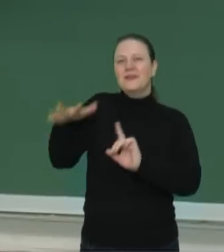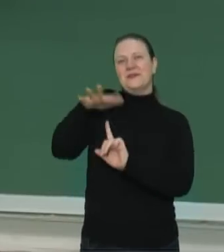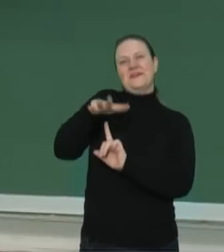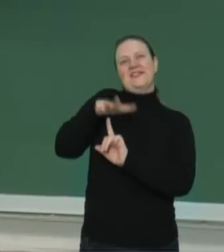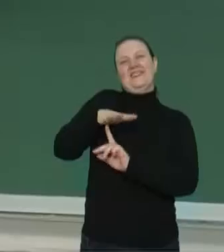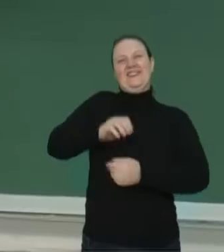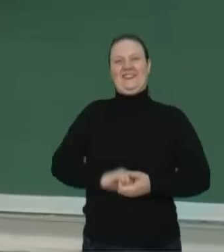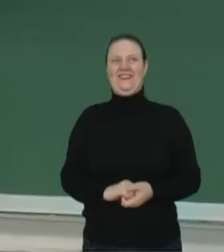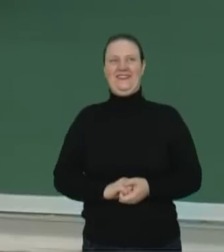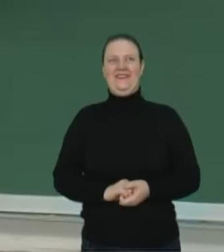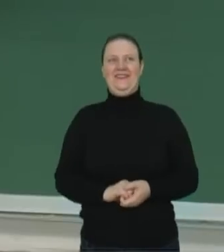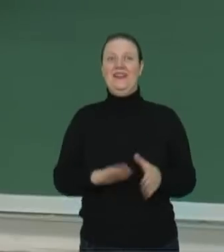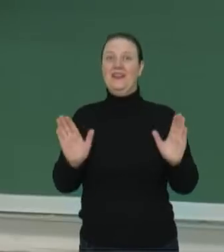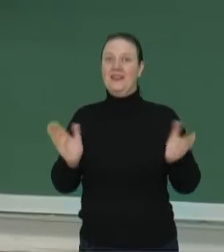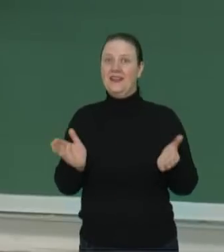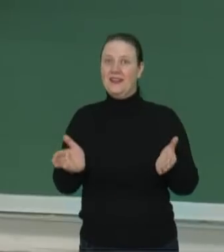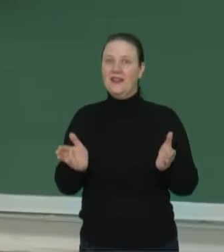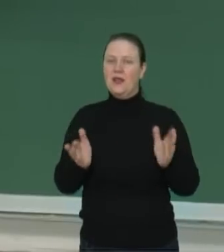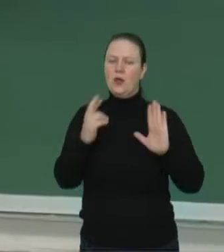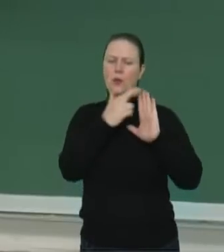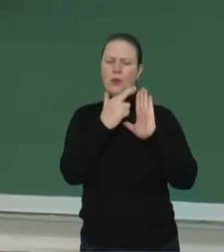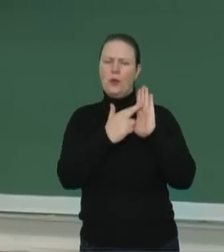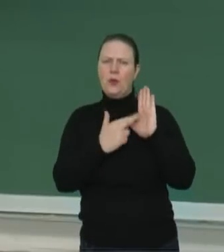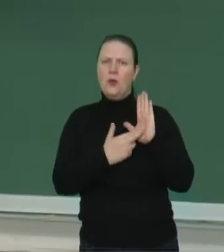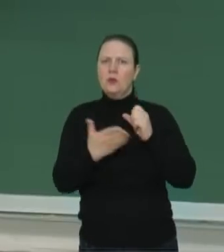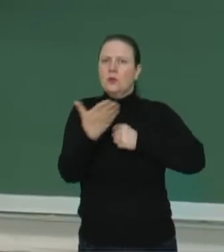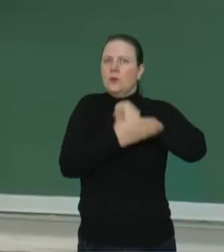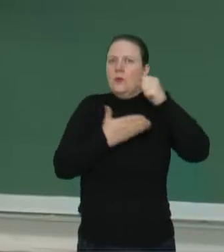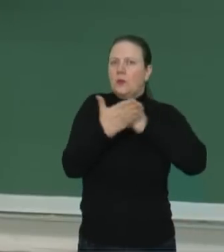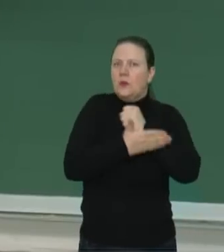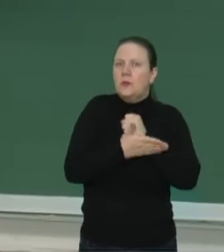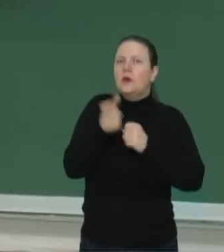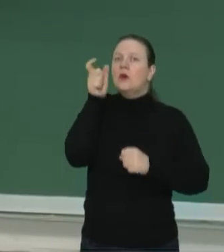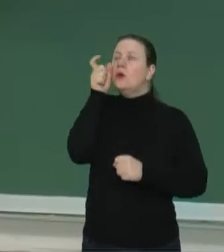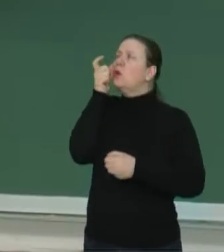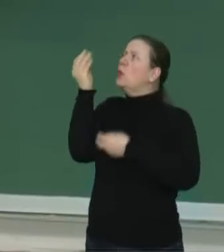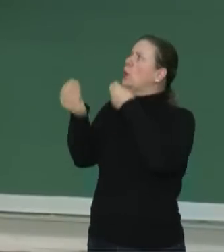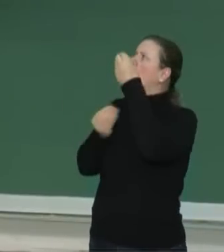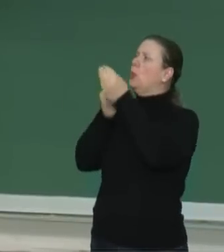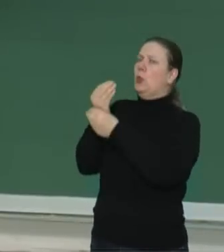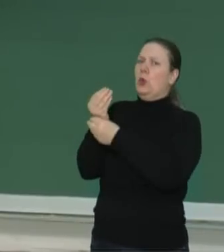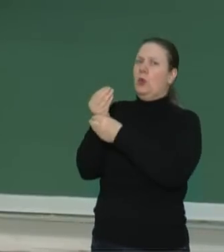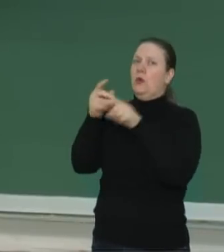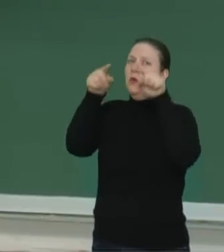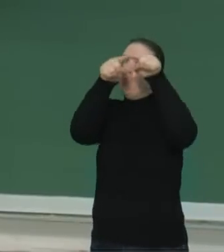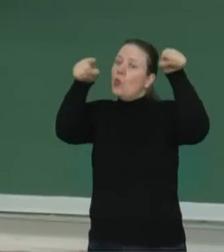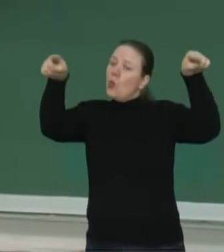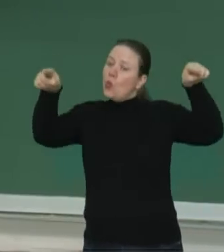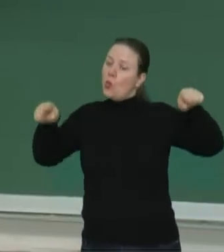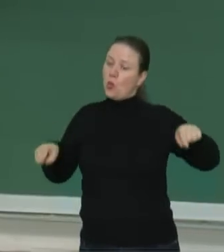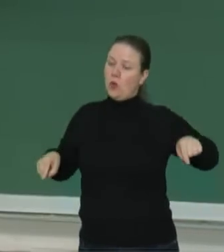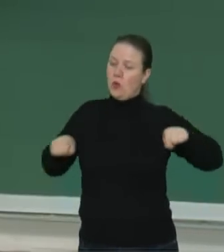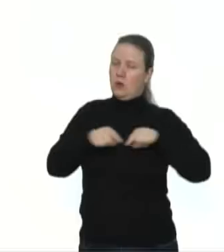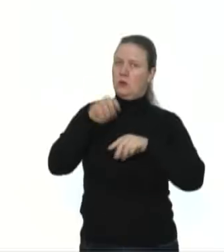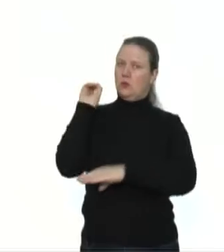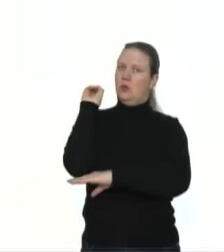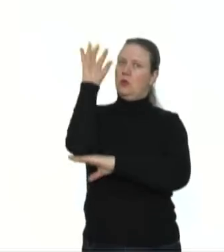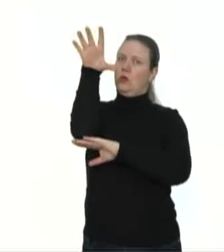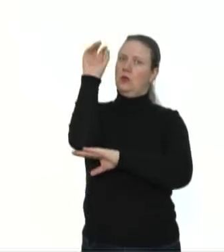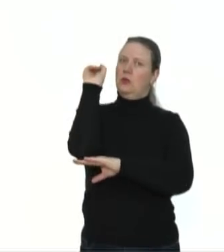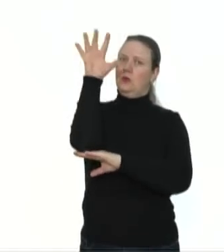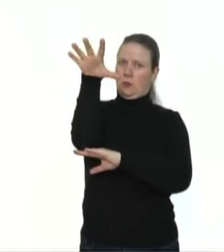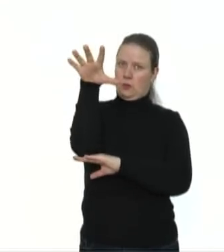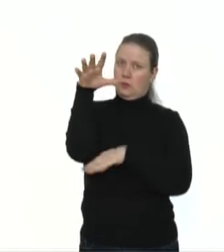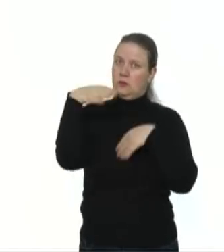paranaense. Algumas regrinhas básicas. Vamos ver aqui como que é a nossa quadra de